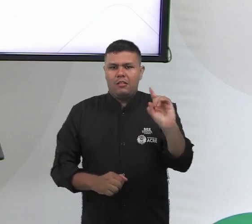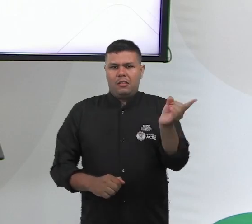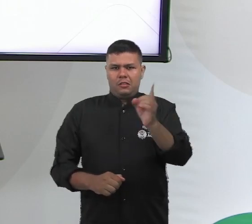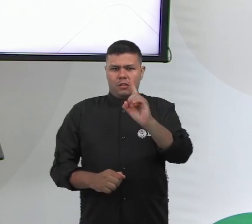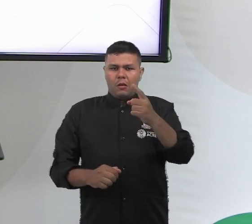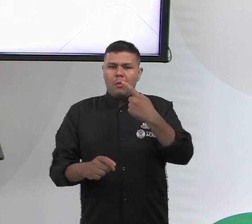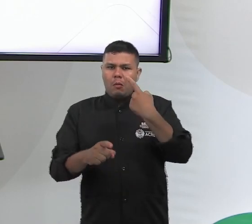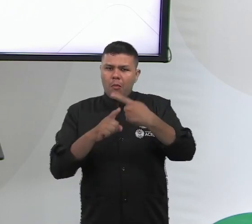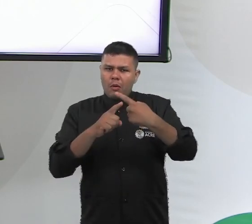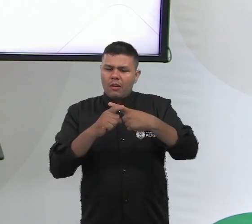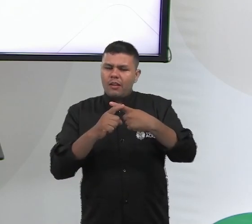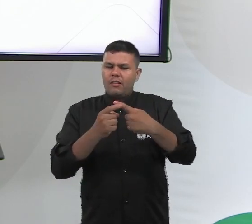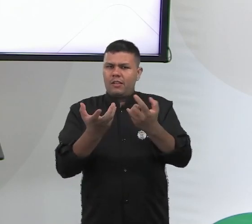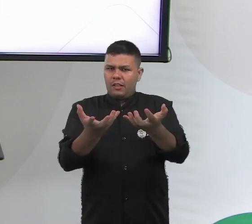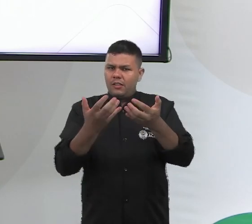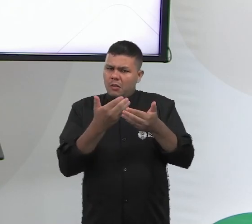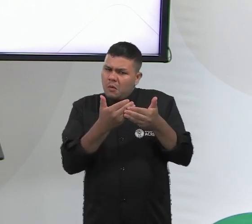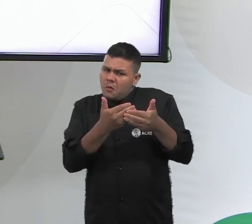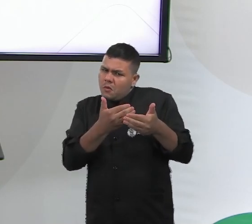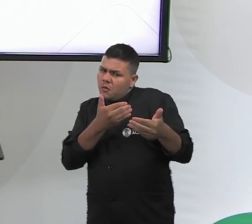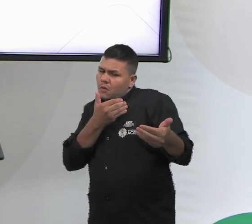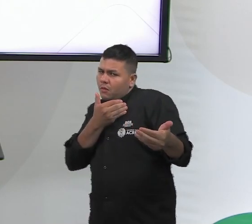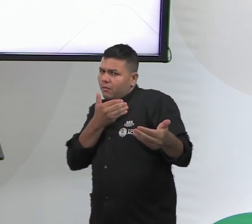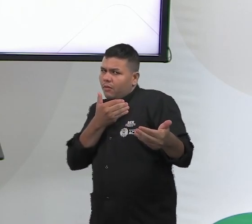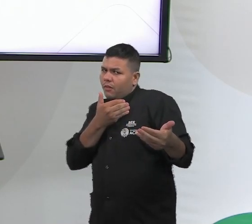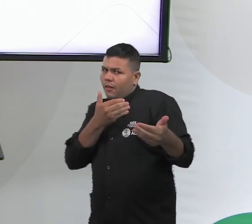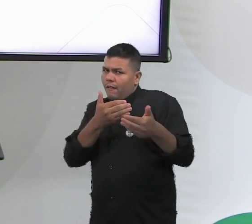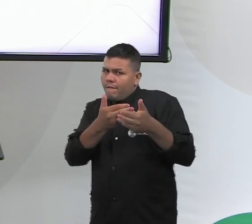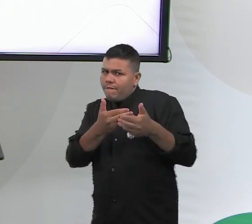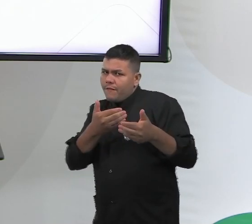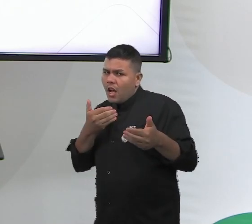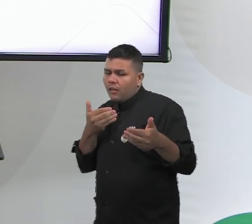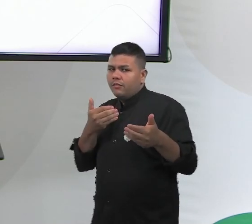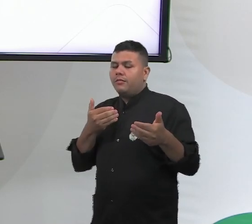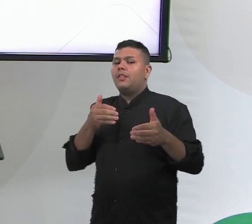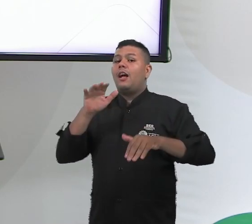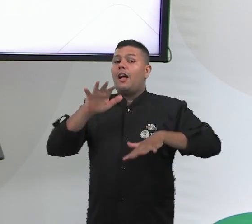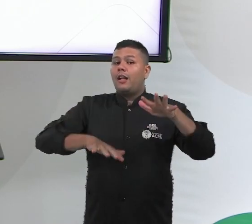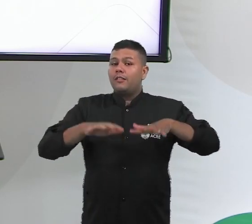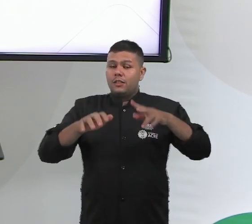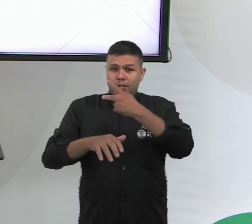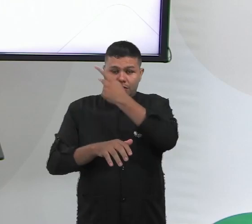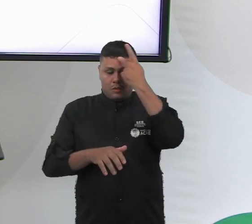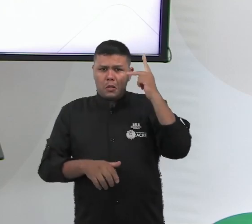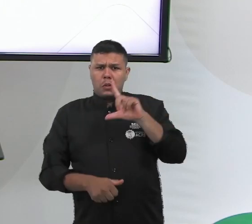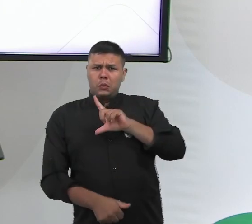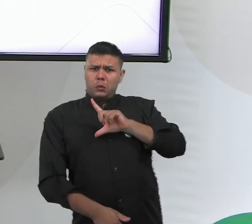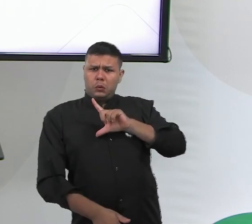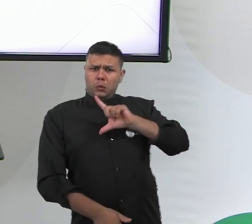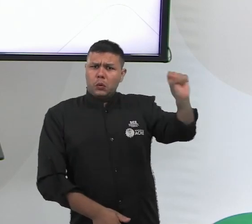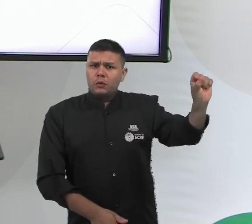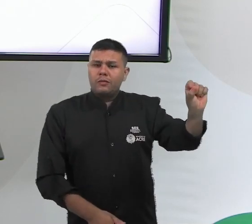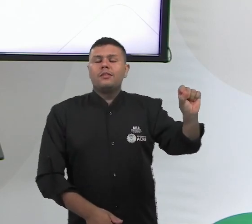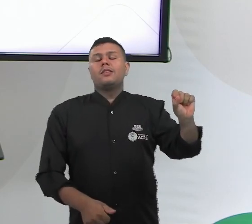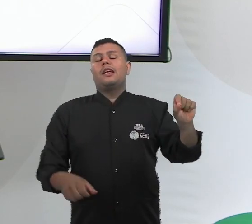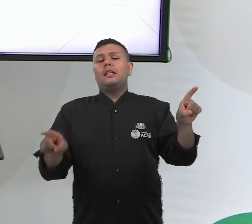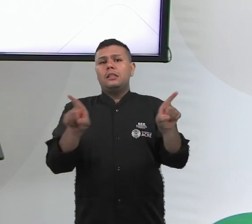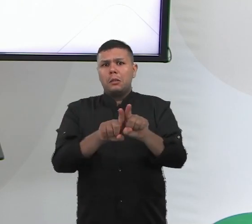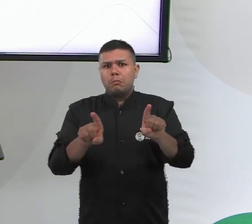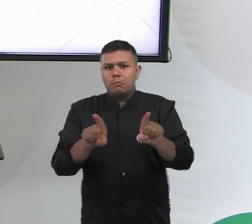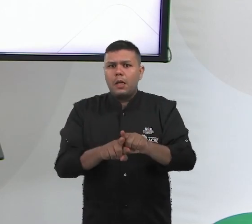de uma situação. Na verdade, a pessoa que ela foge em determinados casos, na verdade, ela é